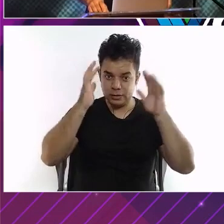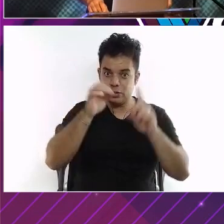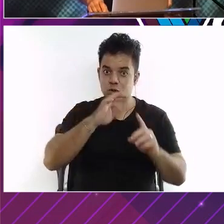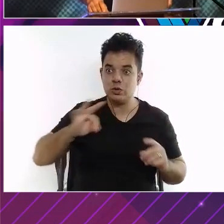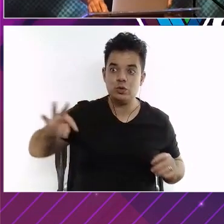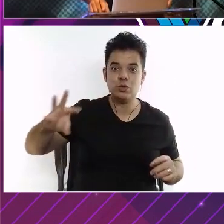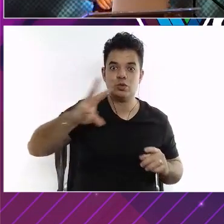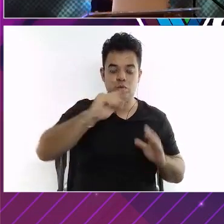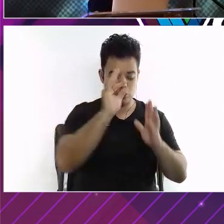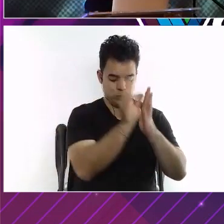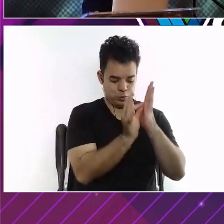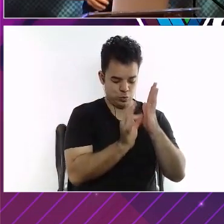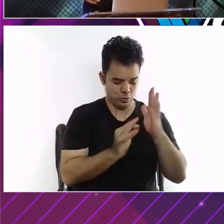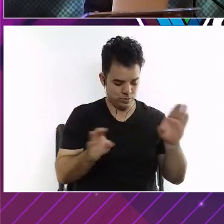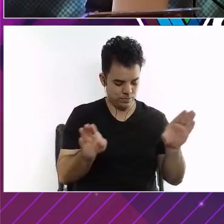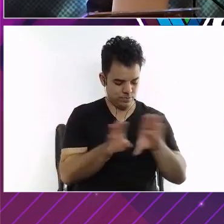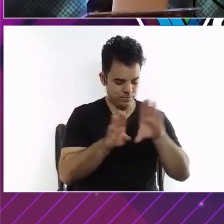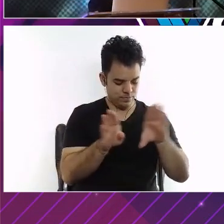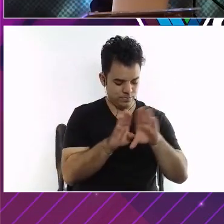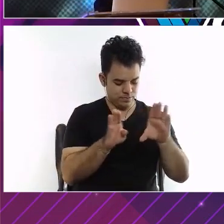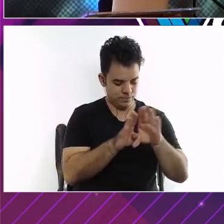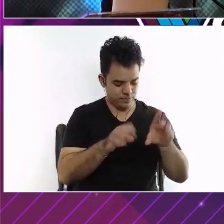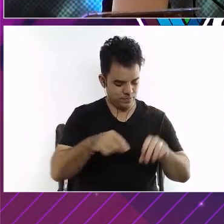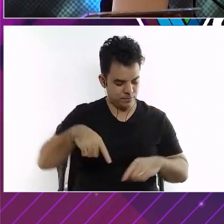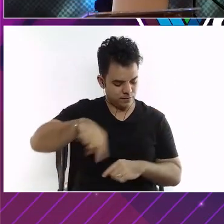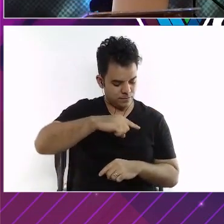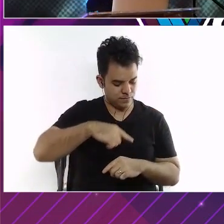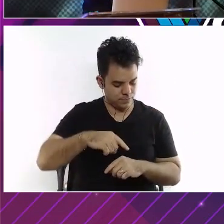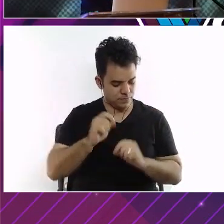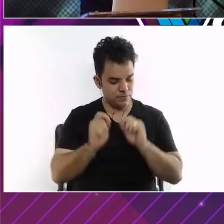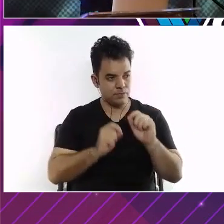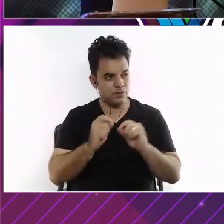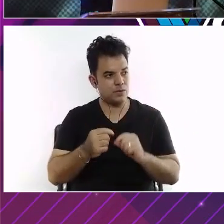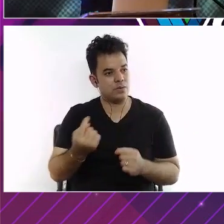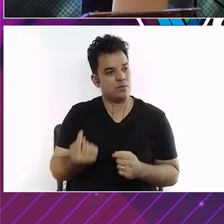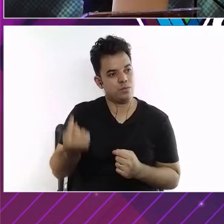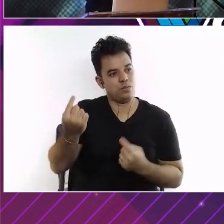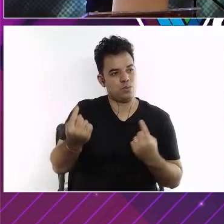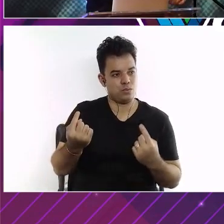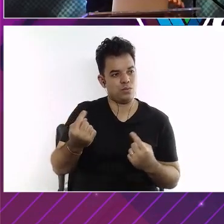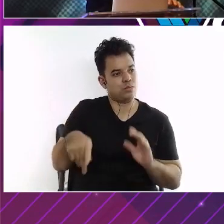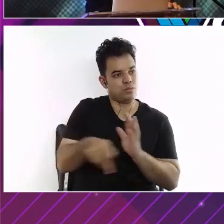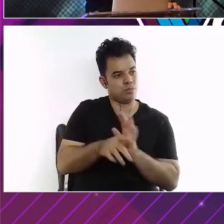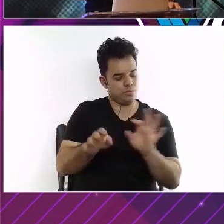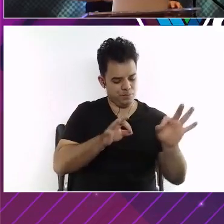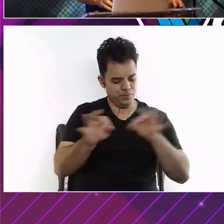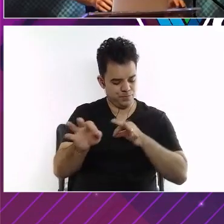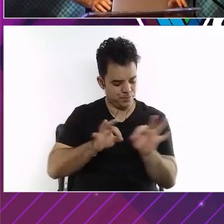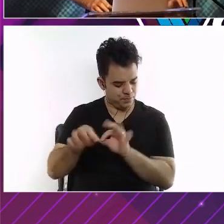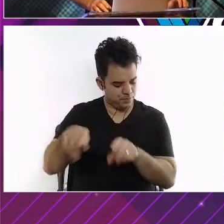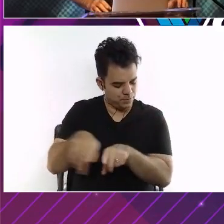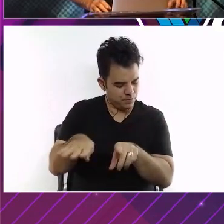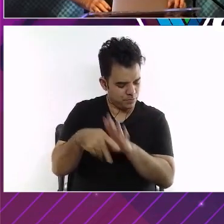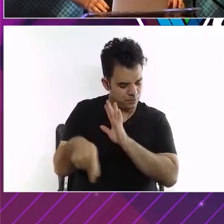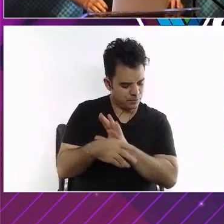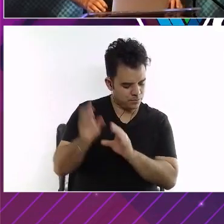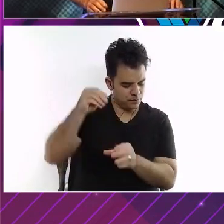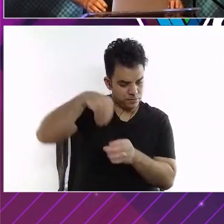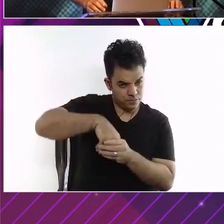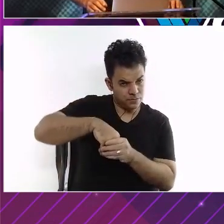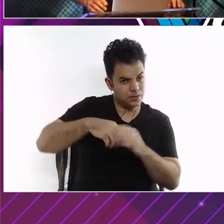não significa que a gente vai ter problemas numa ou noutra organização. Significa que a gente vai ter problemas estruturais na sociedade se a